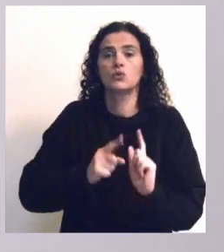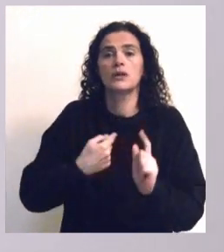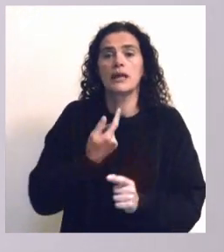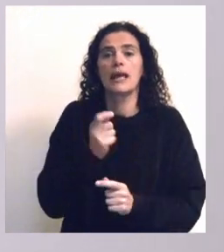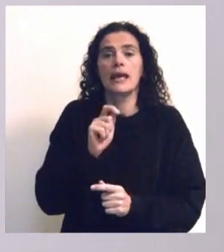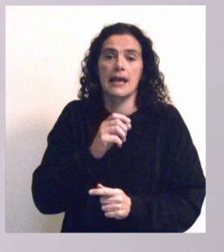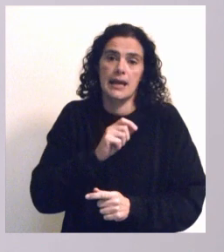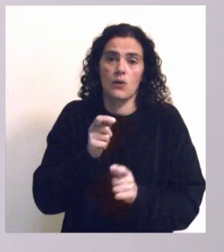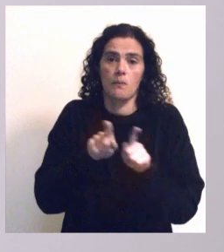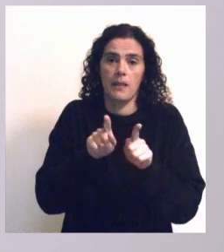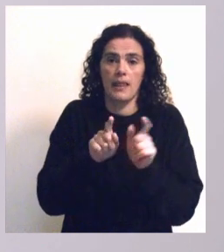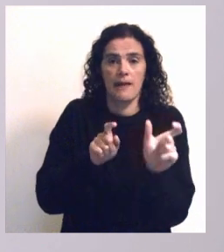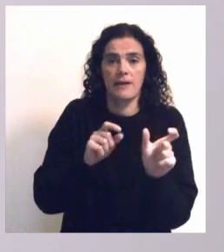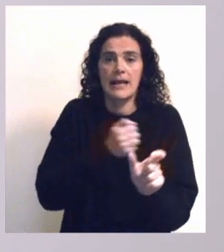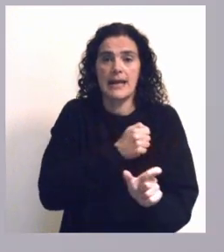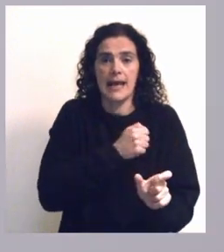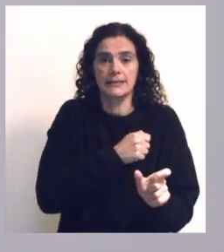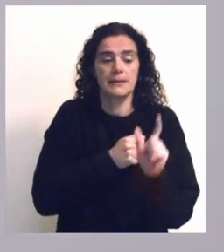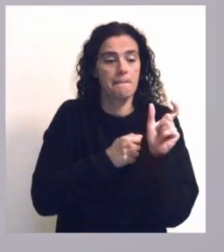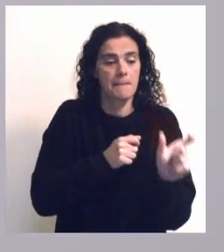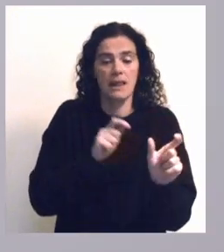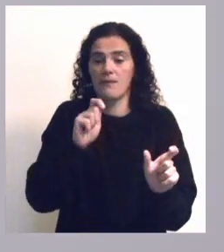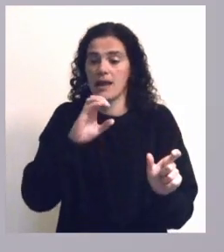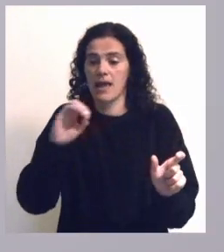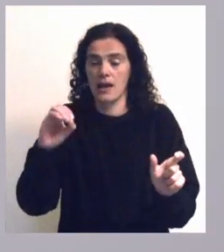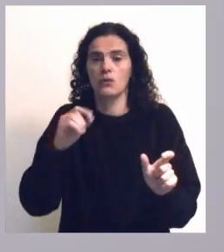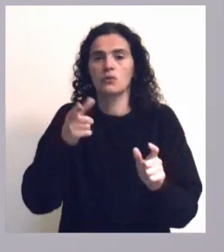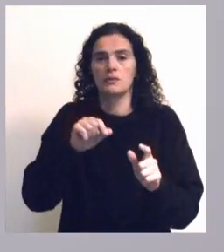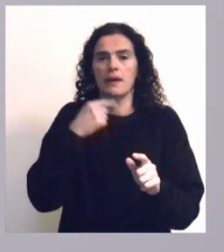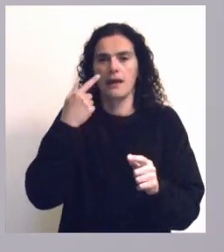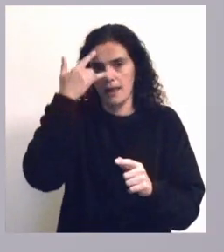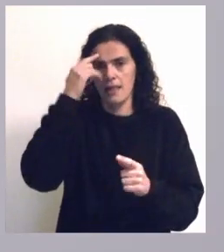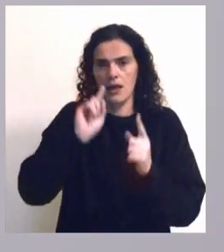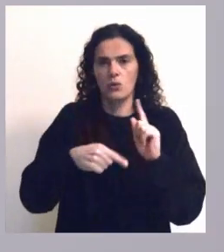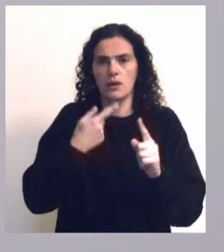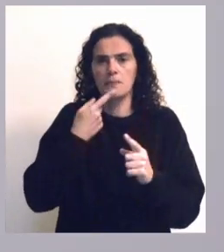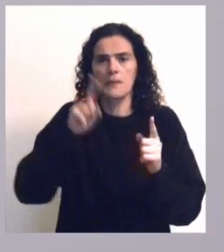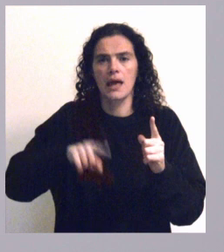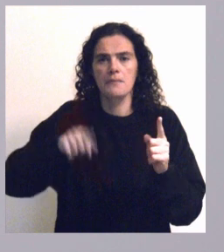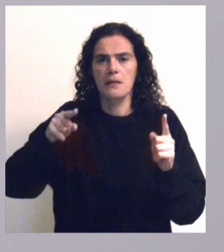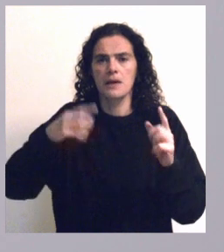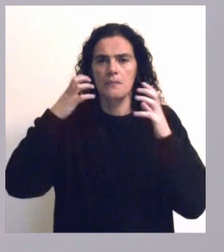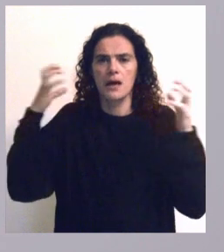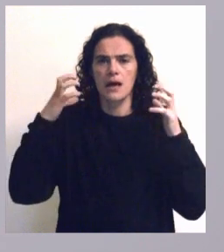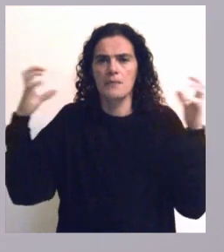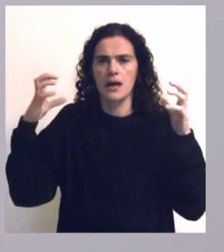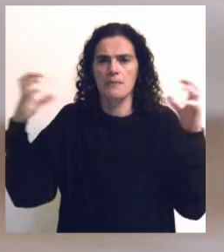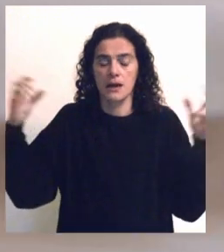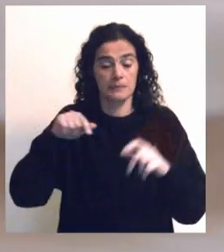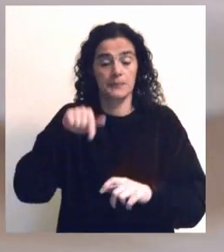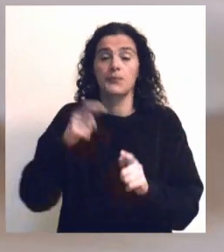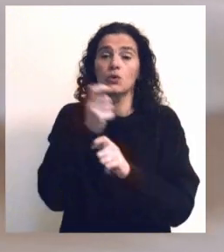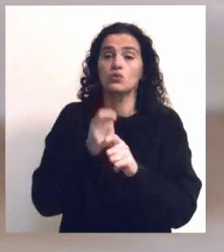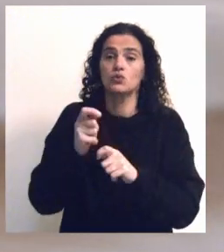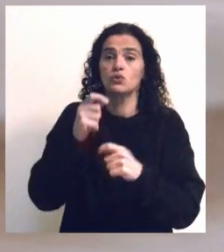para significar casa. Por outro lado, a palavra eco tem também traz a ideia de repetição.